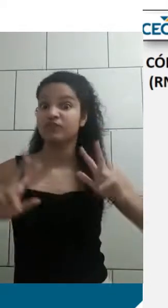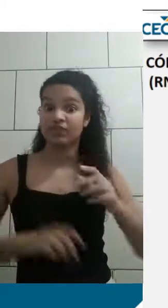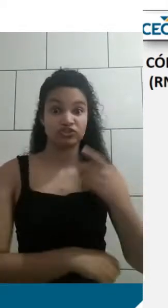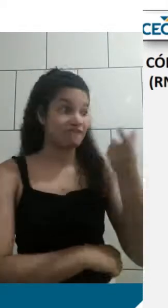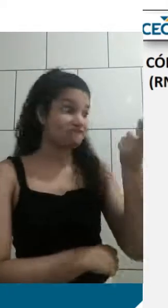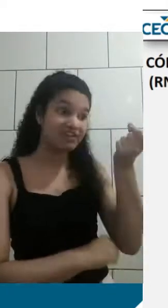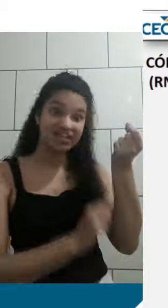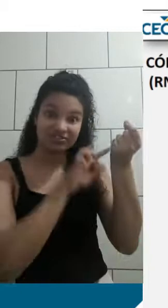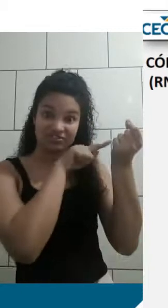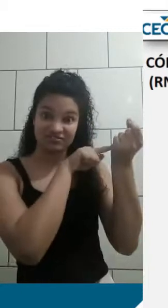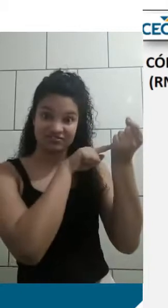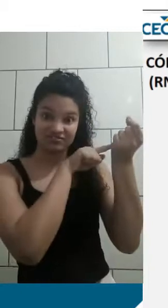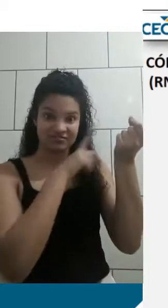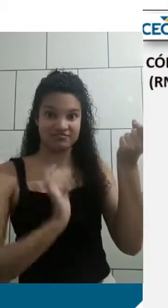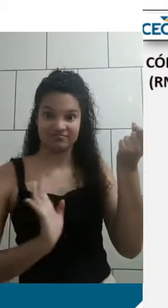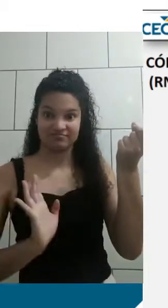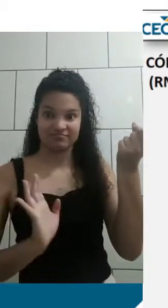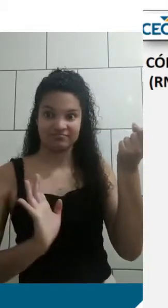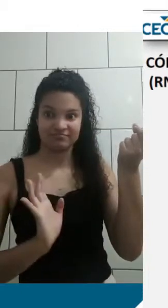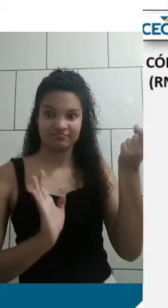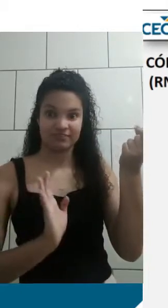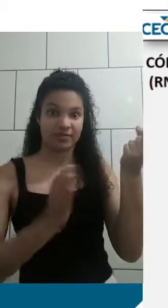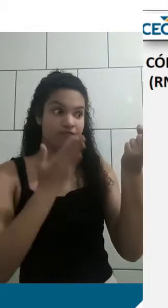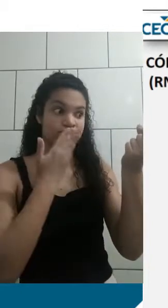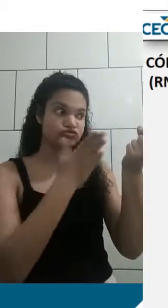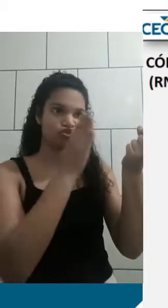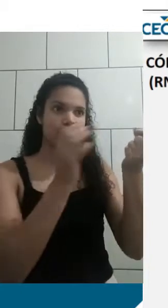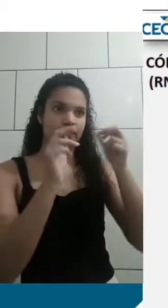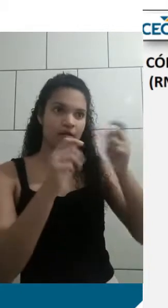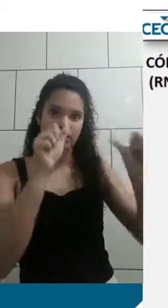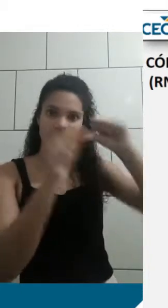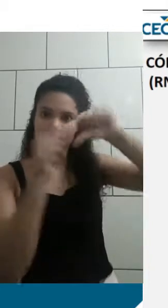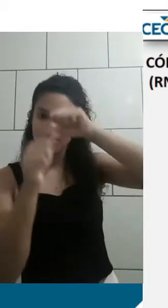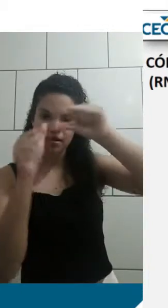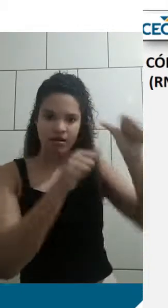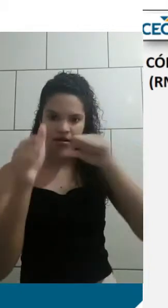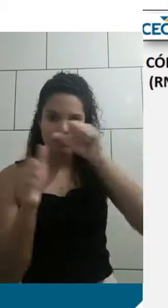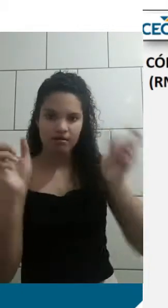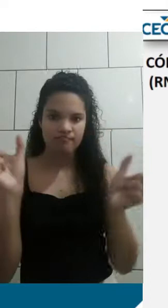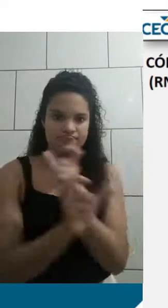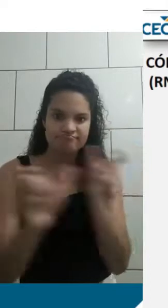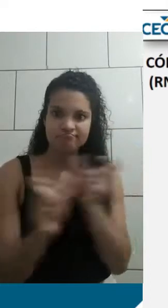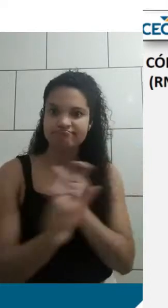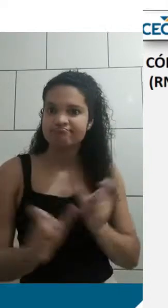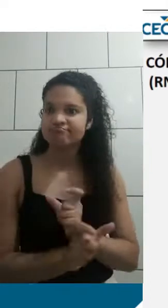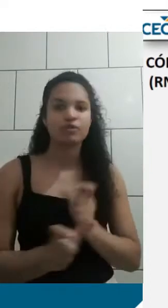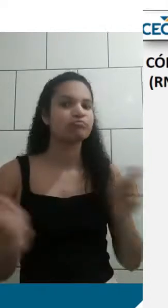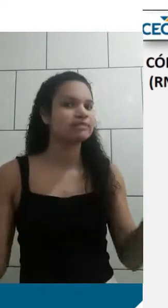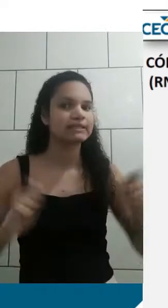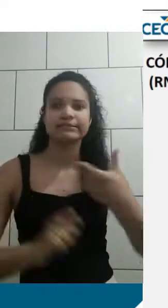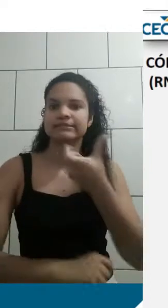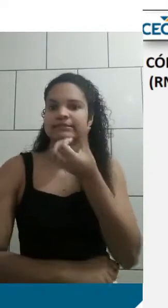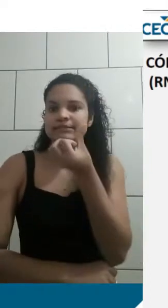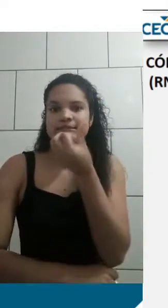aminoácidos. Por isso o código genético é dito degenerado. Um mesmo aminoácido pode ser indicado por mais de um códon.